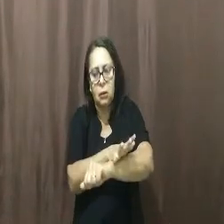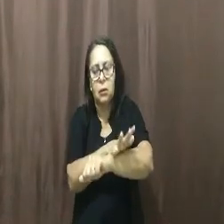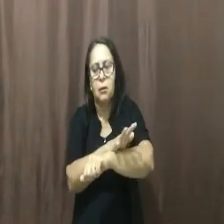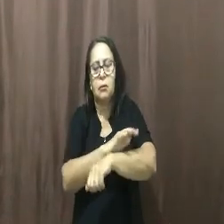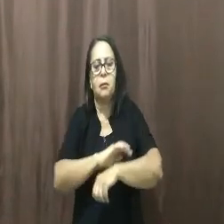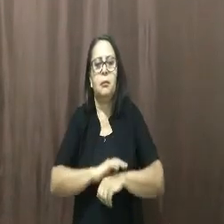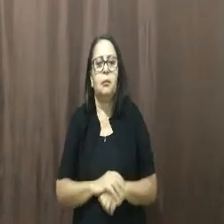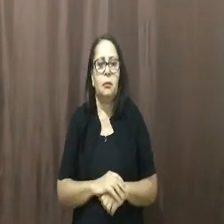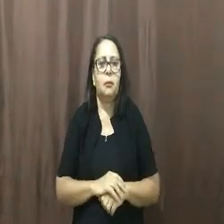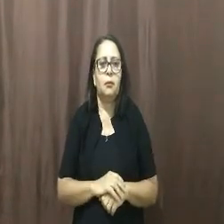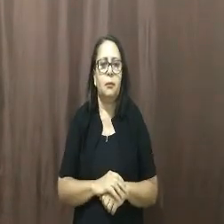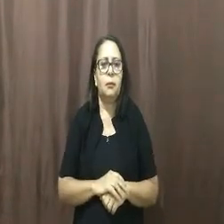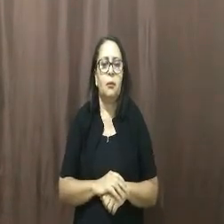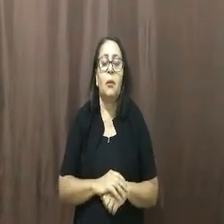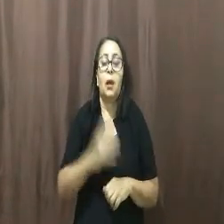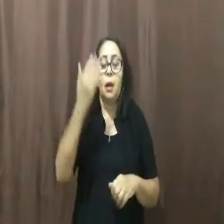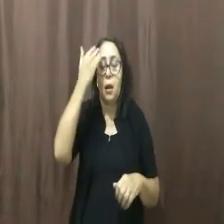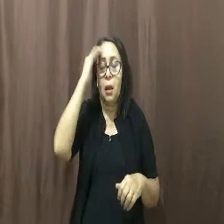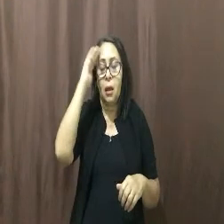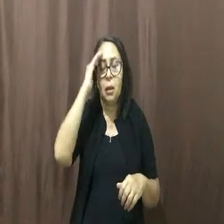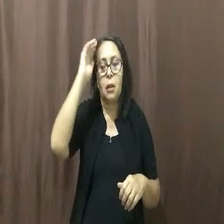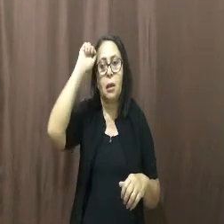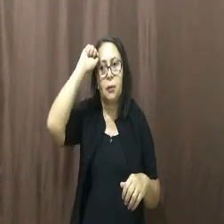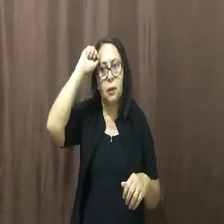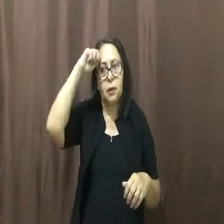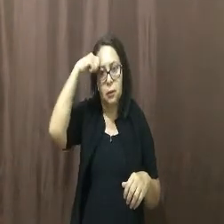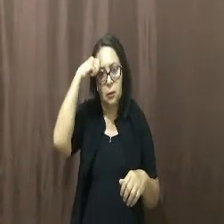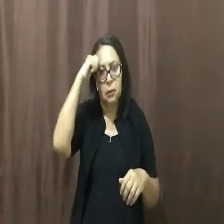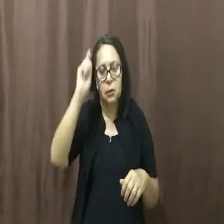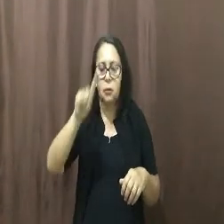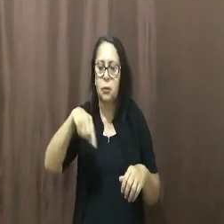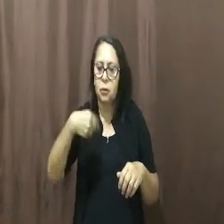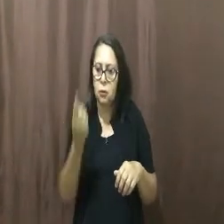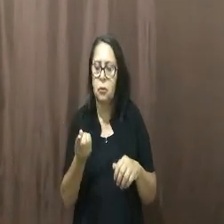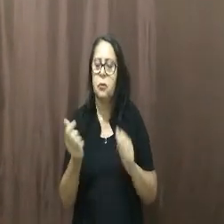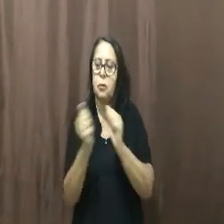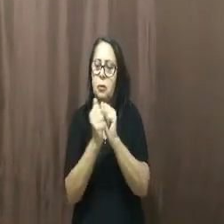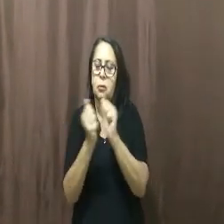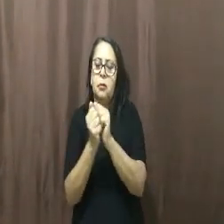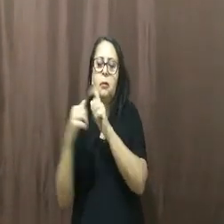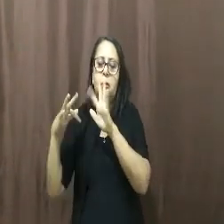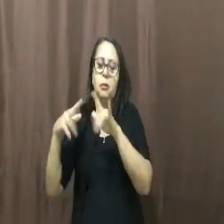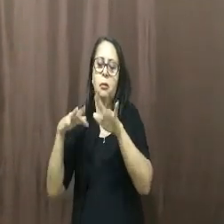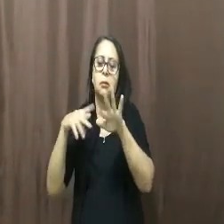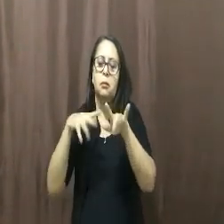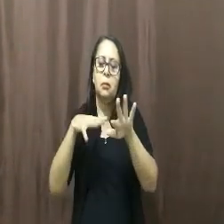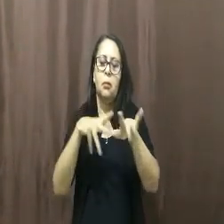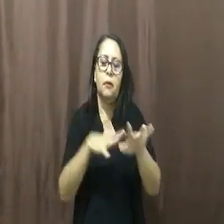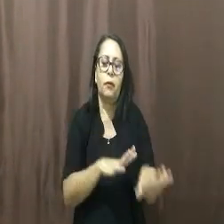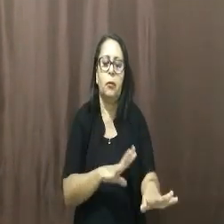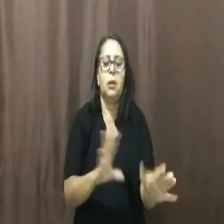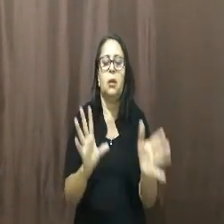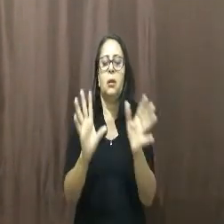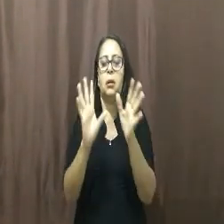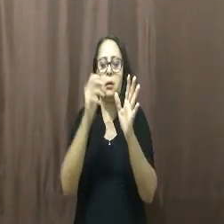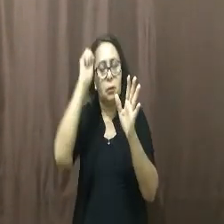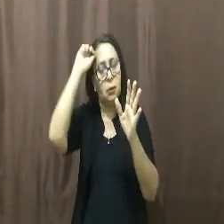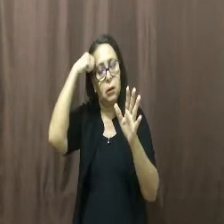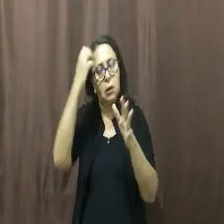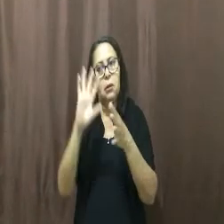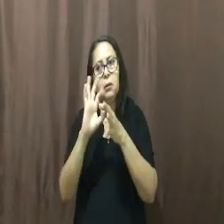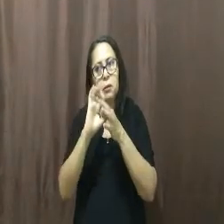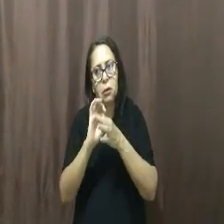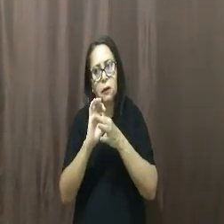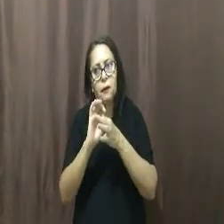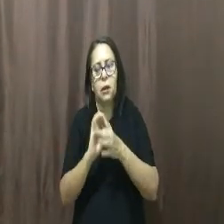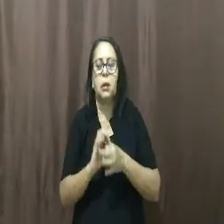antirracista. E entendemos que a ao negro, juntamente com outros movimentos, como o Movimento Negro